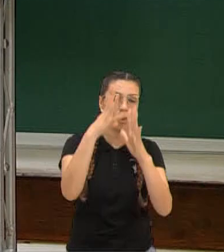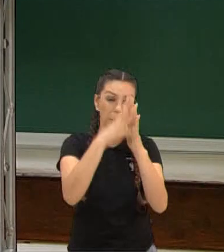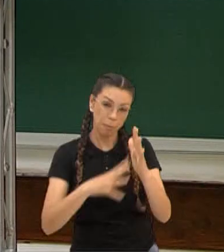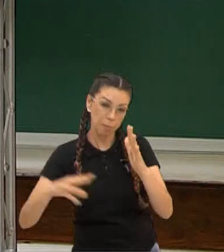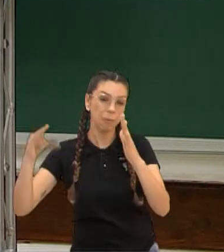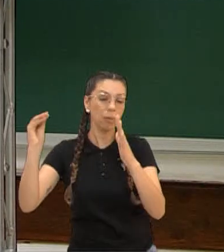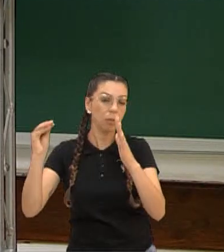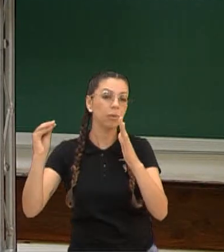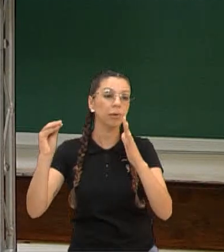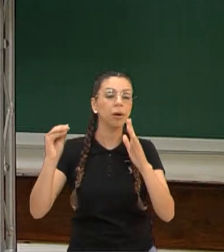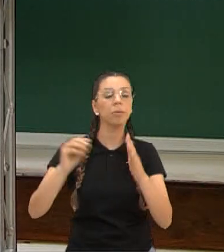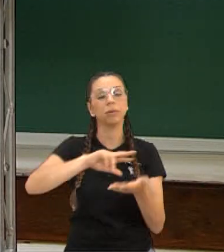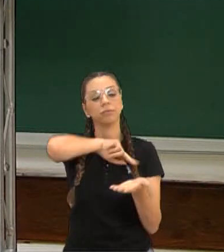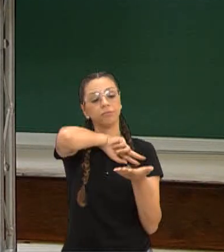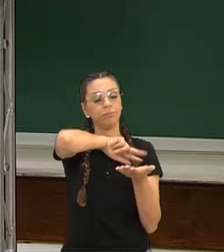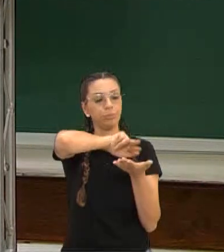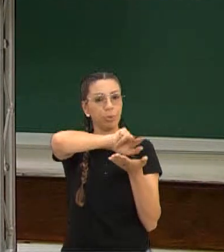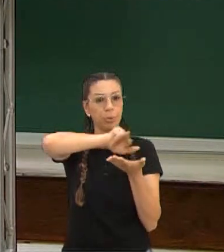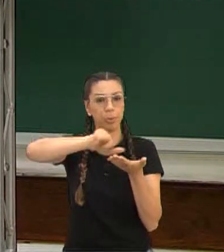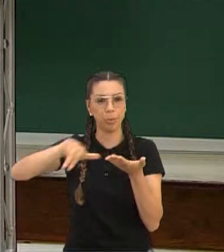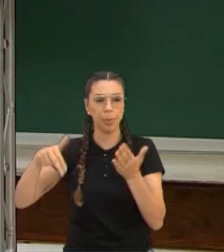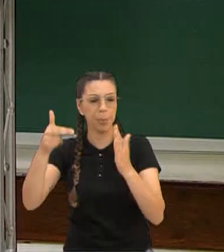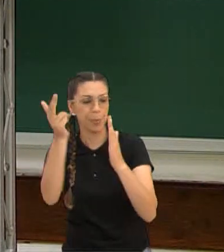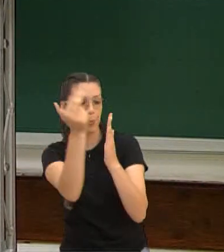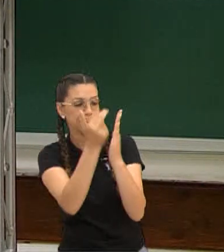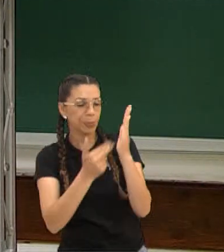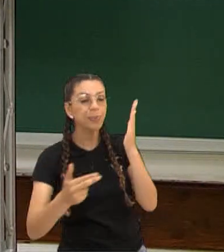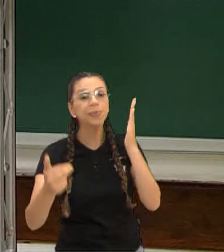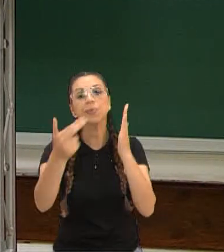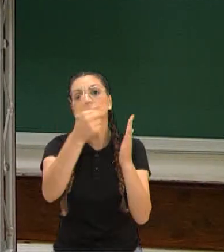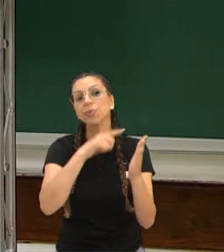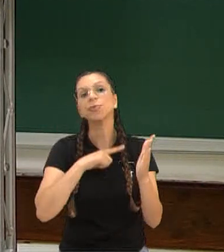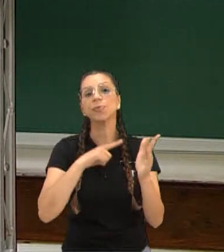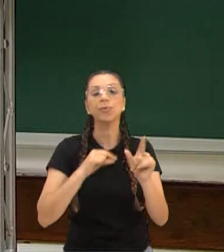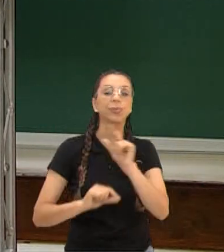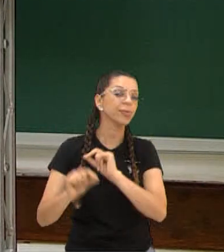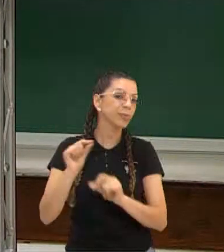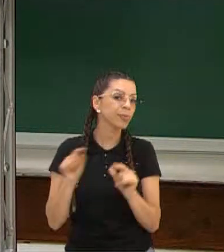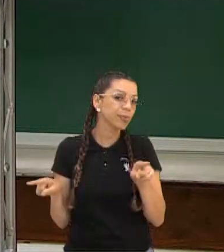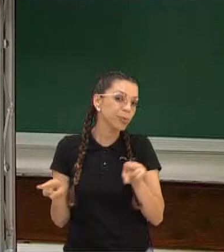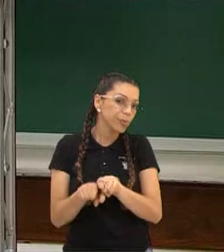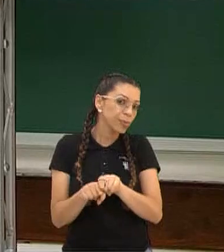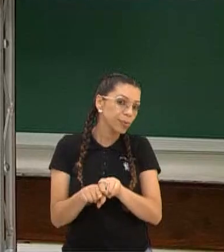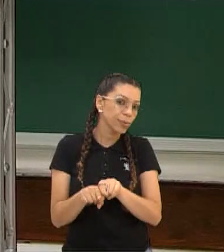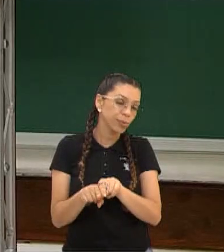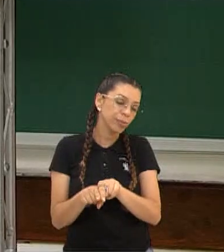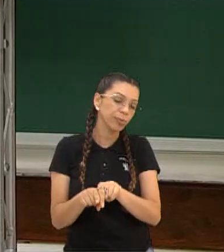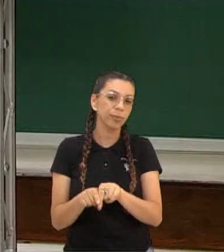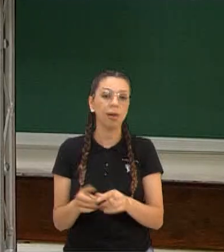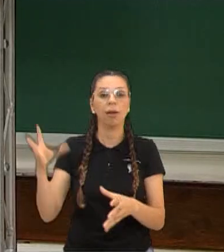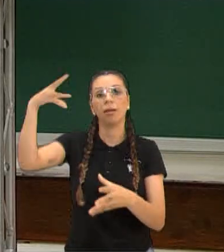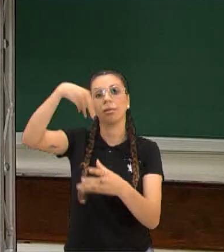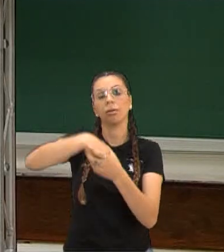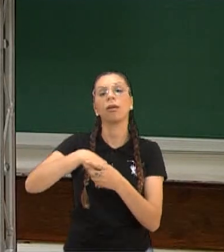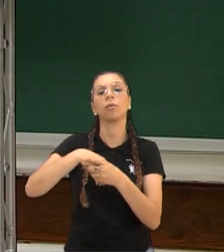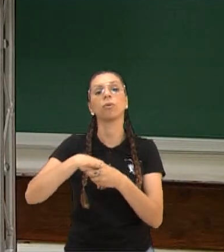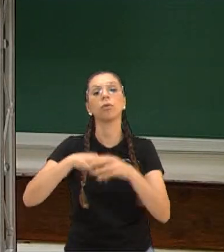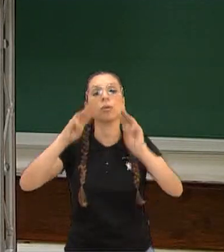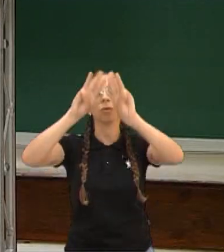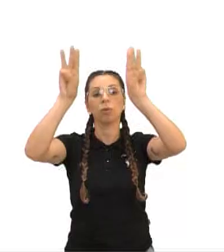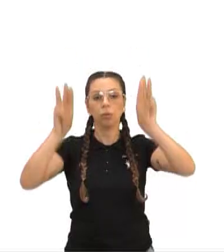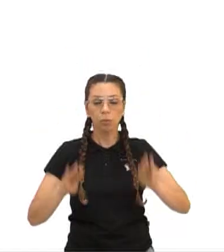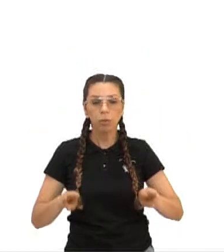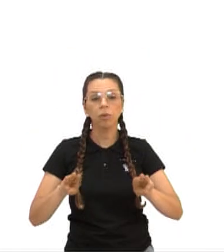diversas obras dessas, inclusive a gente tem uma dessas obras da ponte japonesa, também no Museu do MASP, em São Paulo, né.